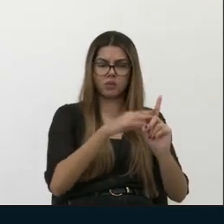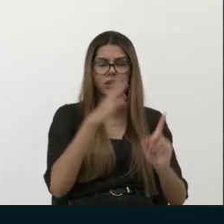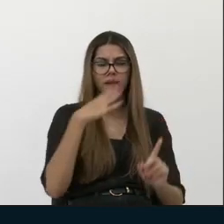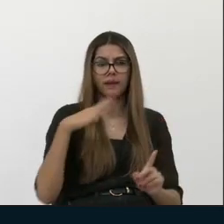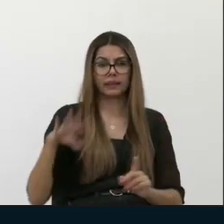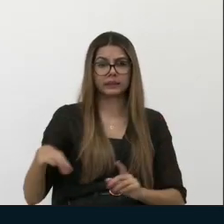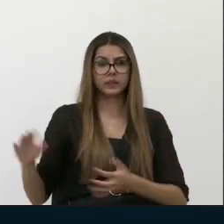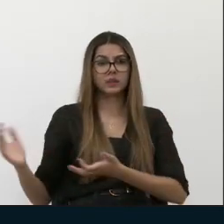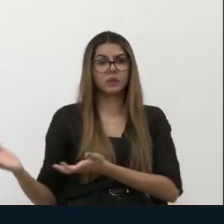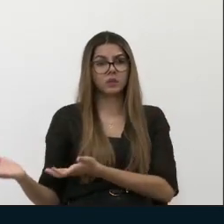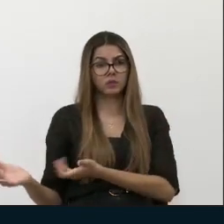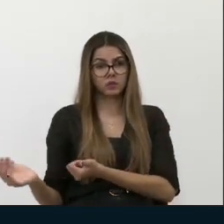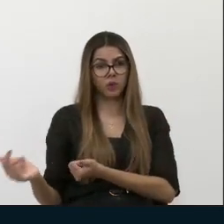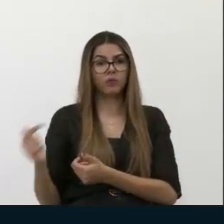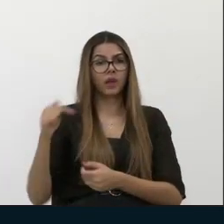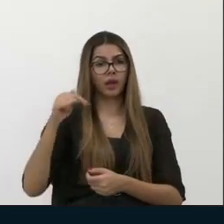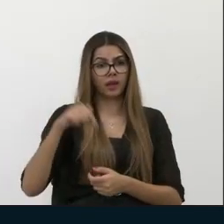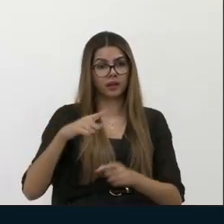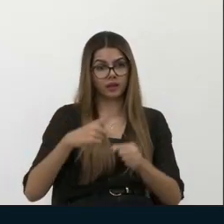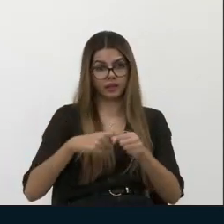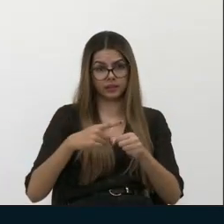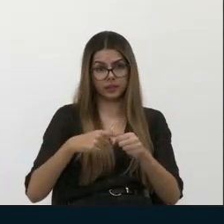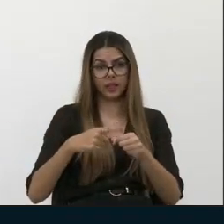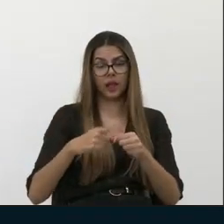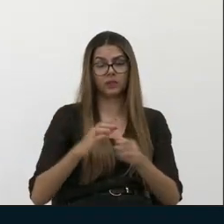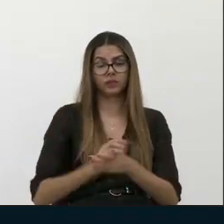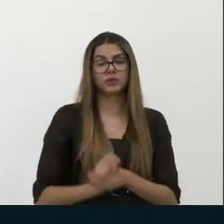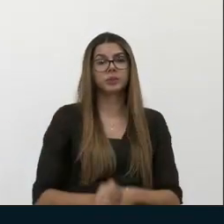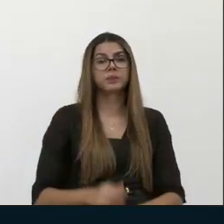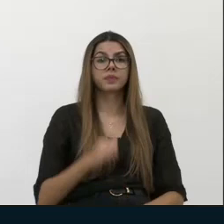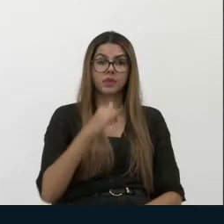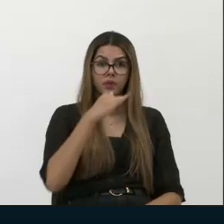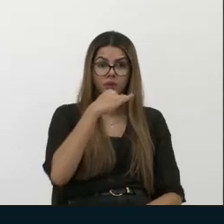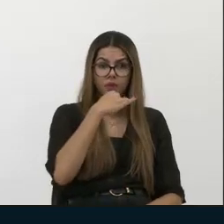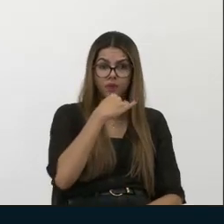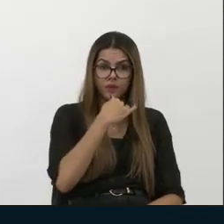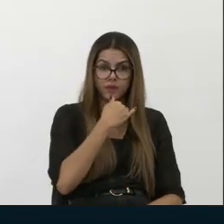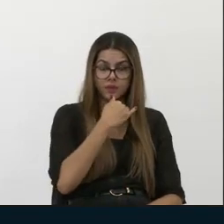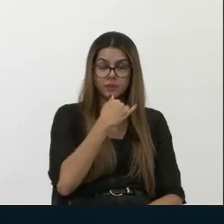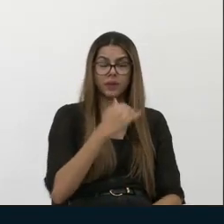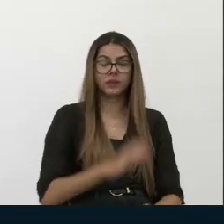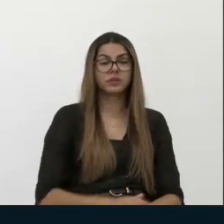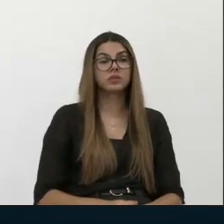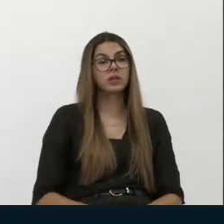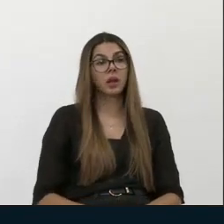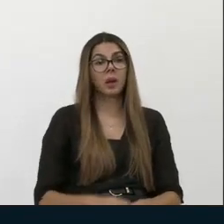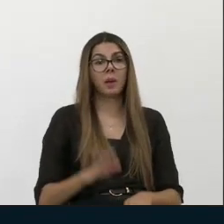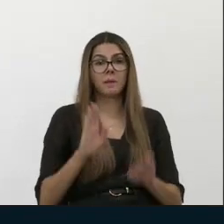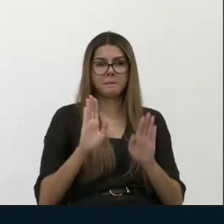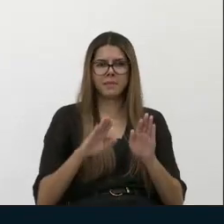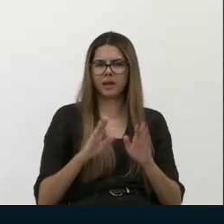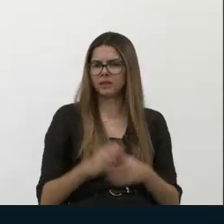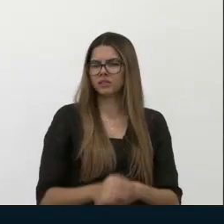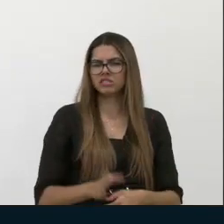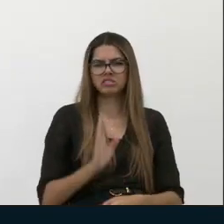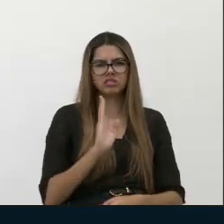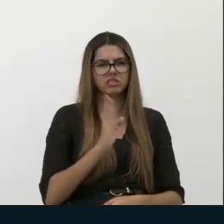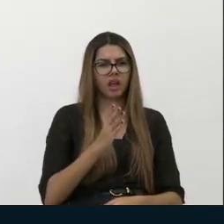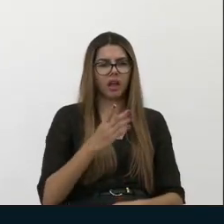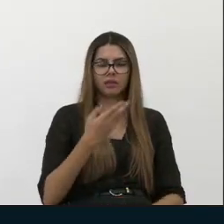adolescente da nossa cidade. Infelizmente, mas como ele já está saindo mesmo,